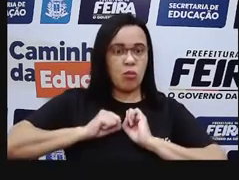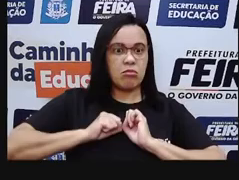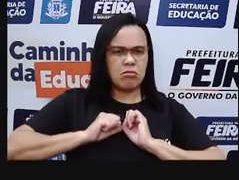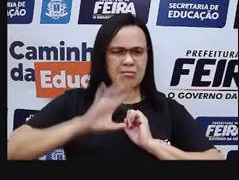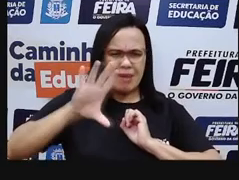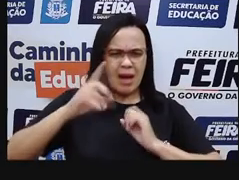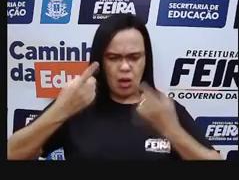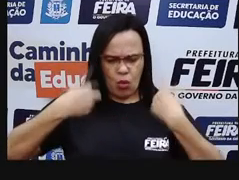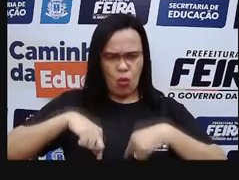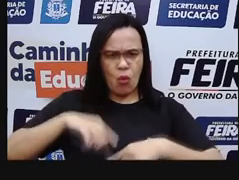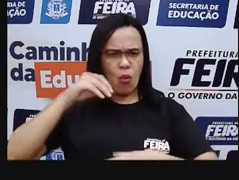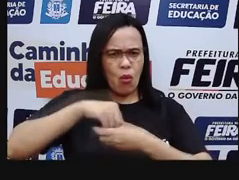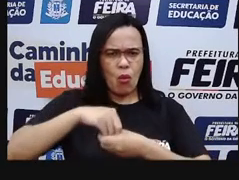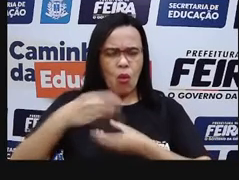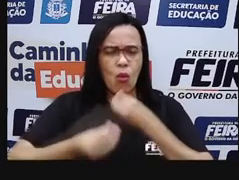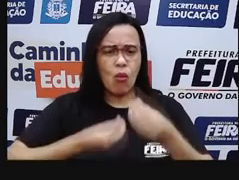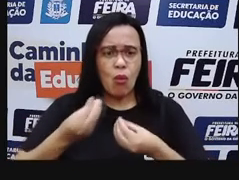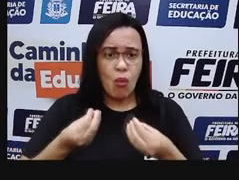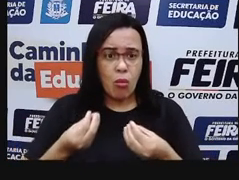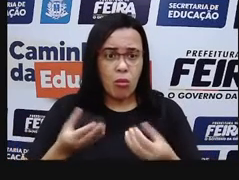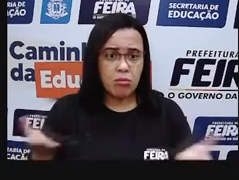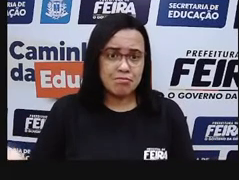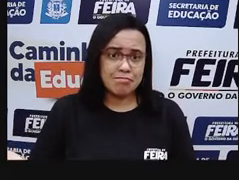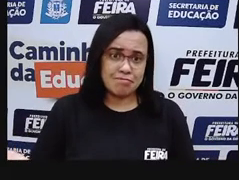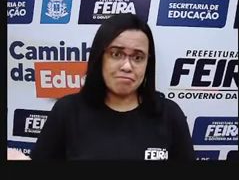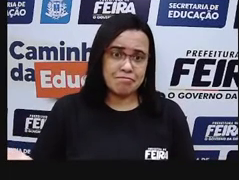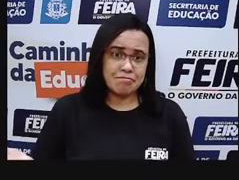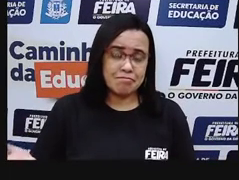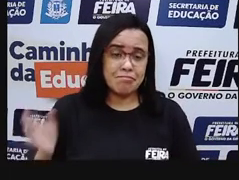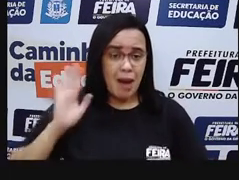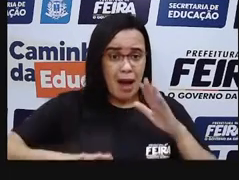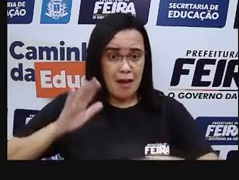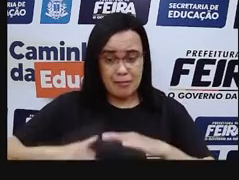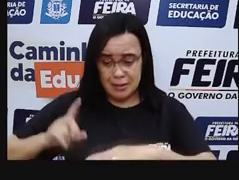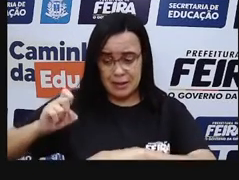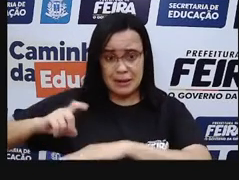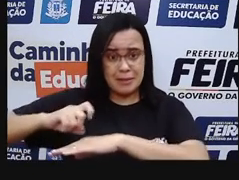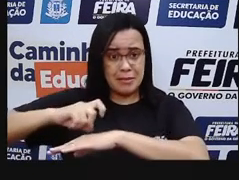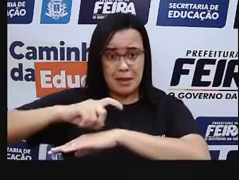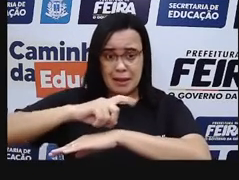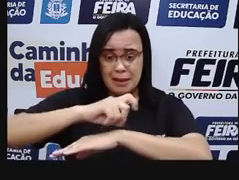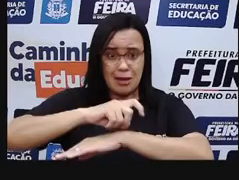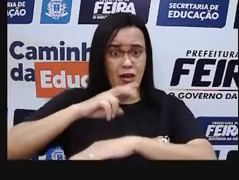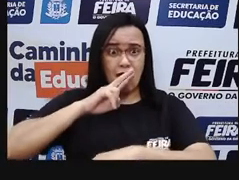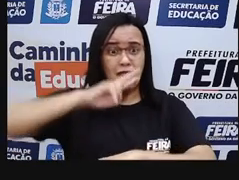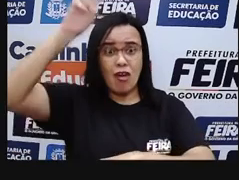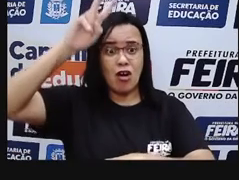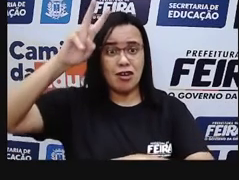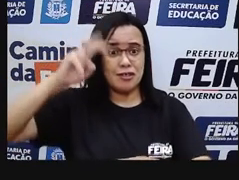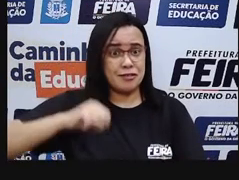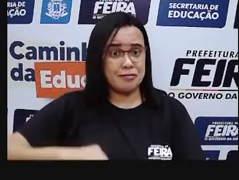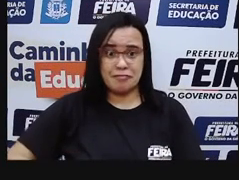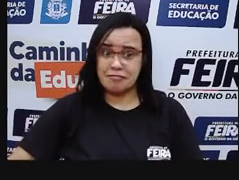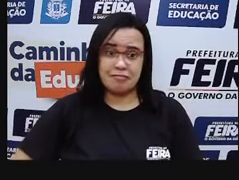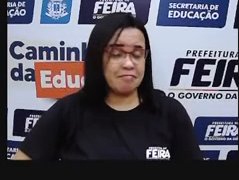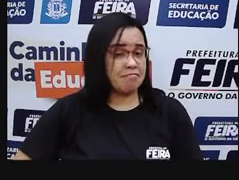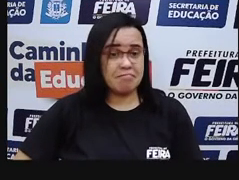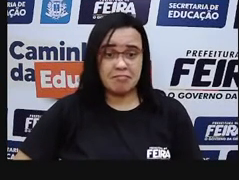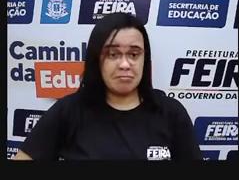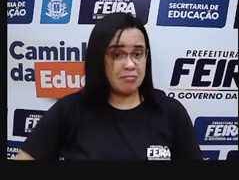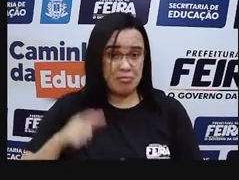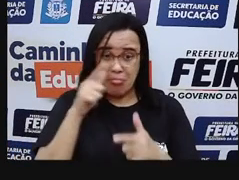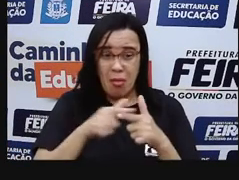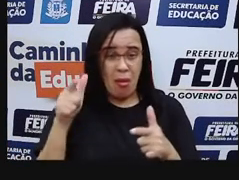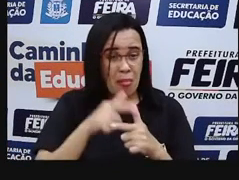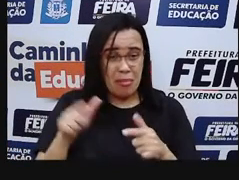e a das bactérias as drogas E aí antibióticos como é que foi isso pro